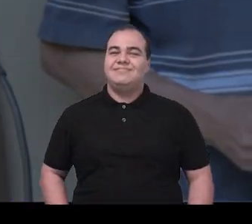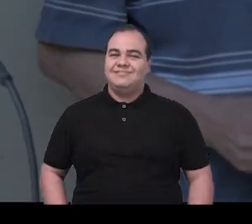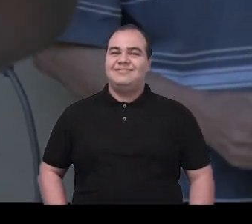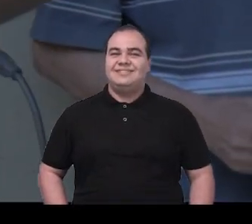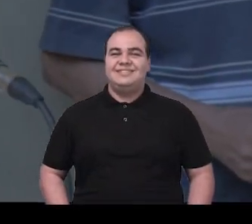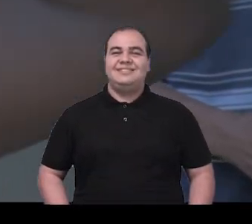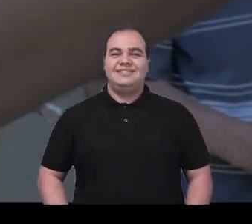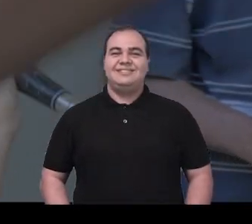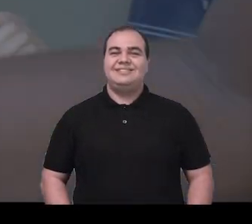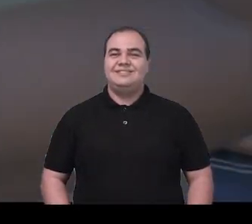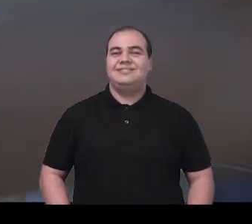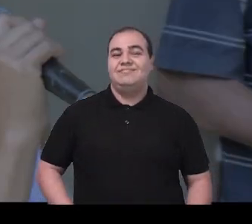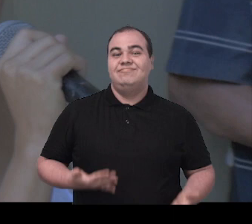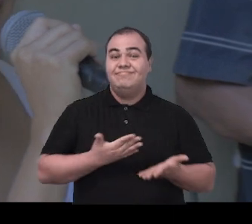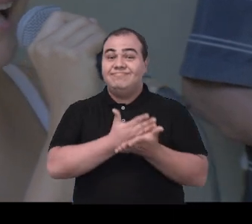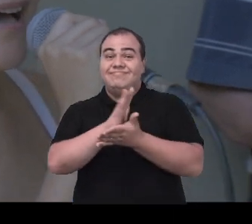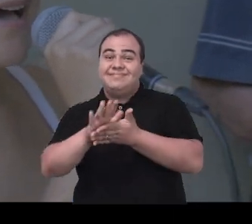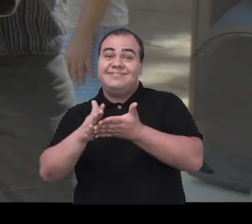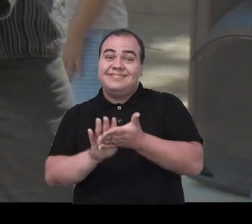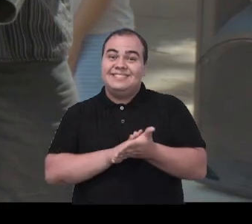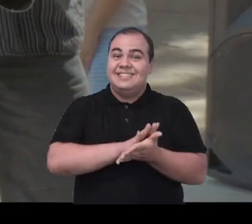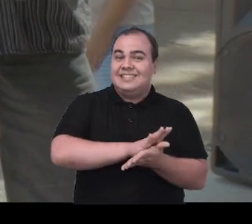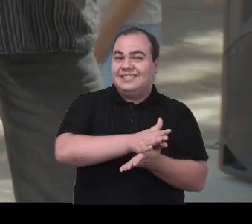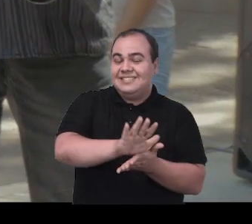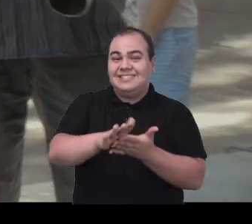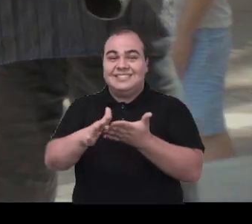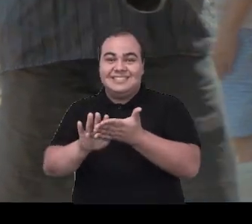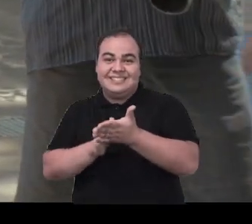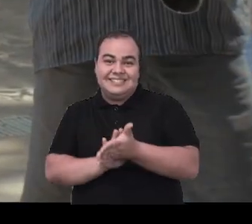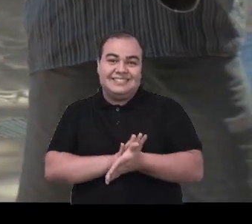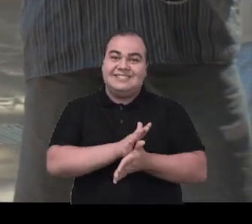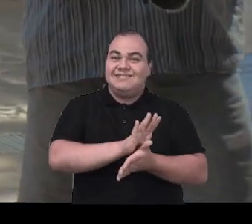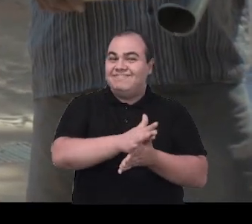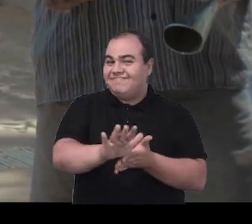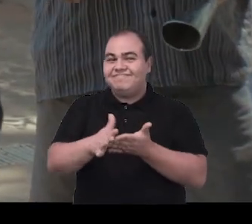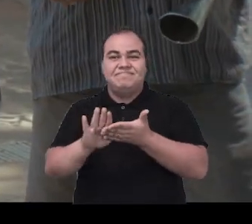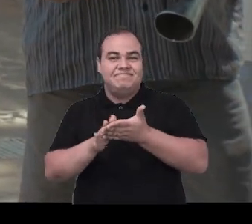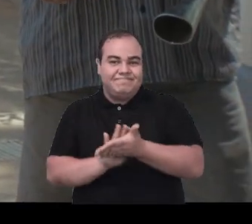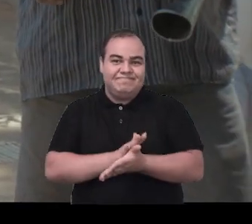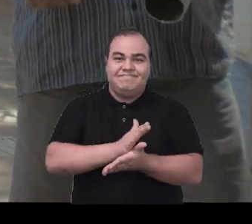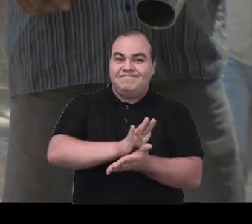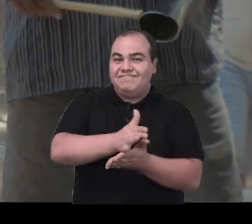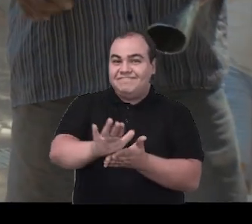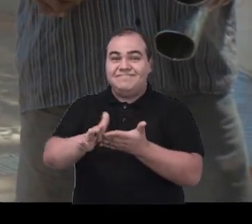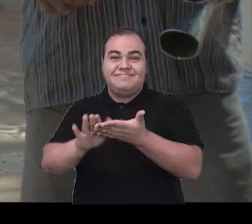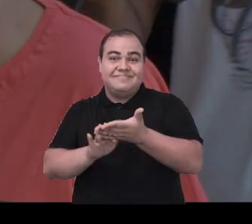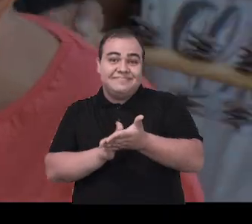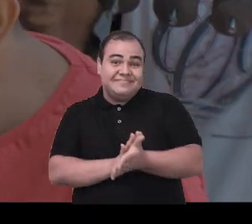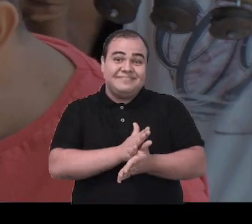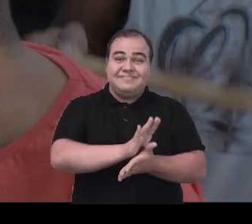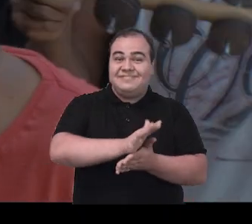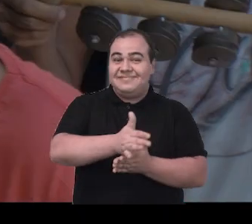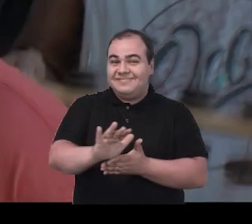Rogério canta em roda. Ele é um homem adulto de pele negra e usa um chapéu de palha e uma camiseta branca. Na roda, diversas